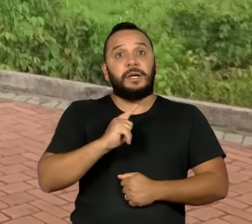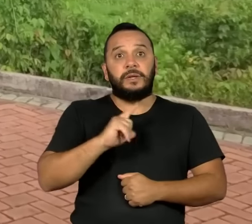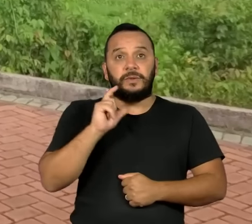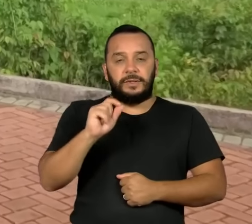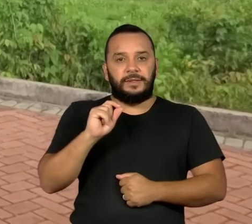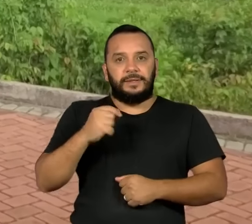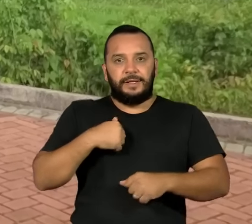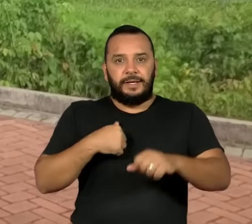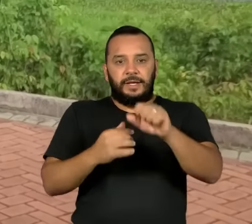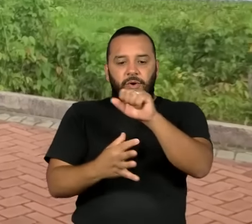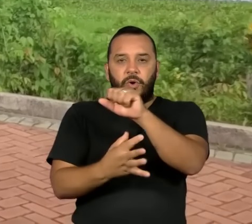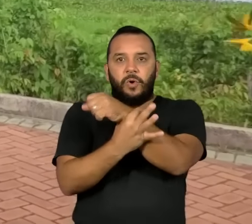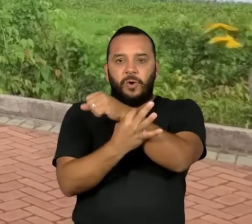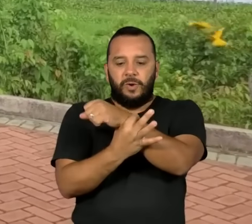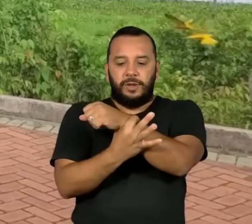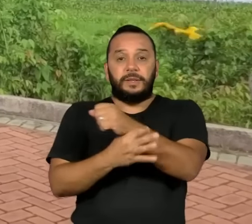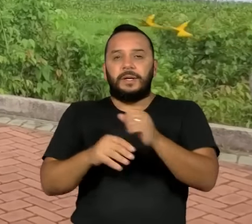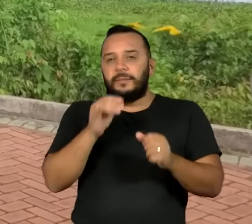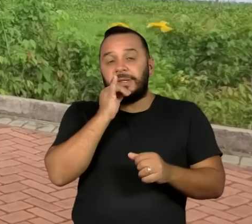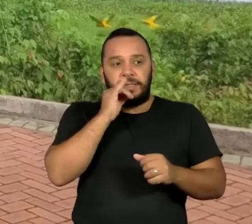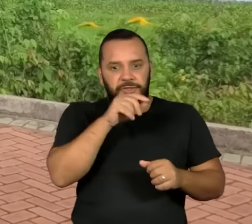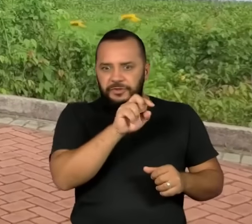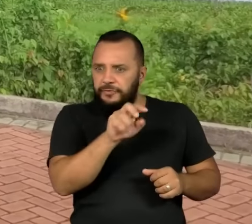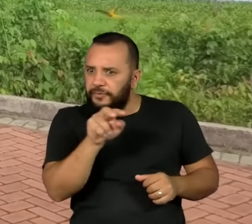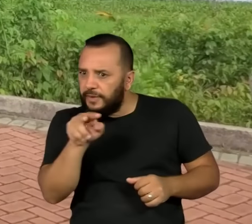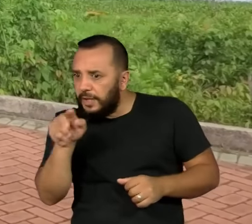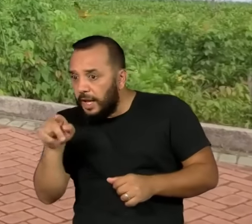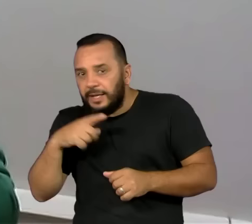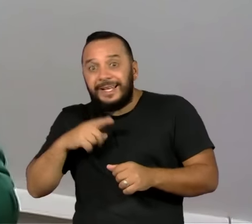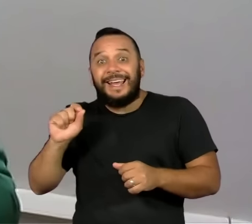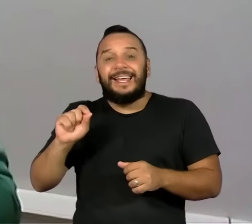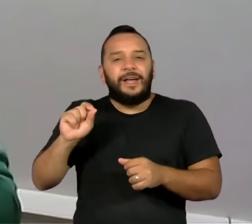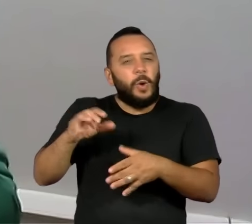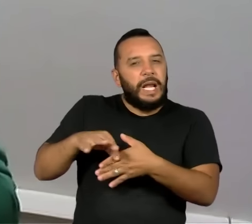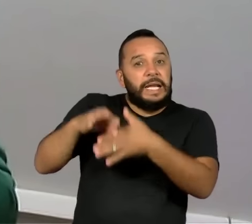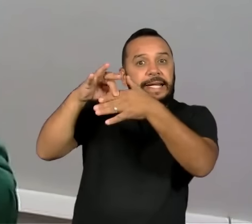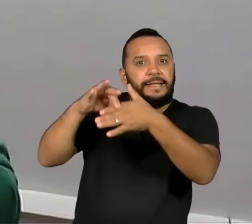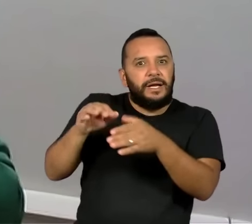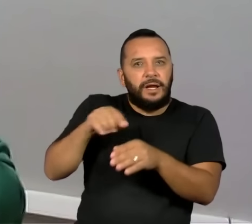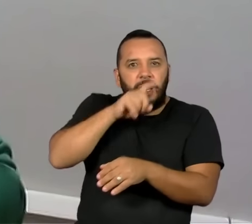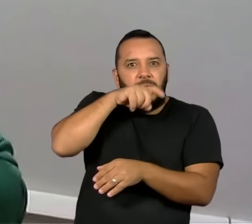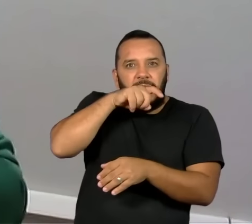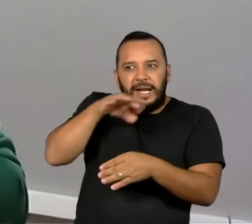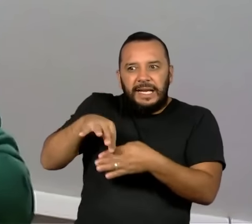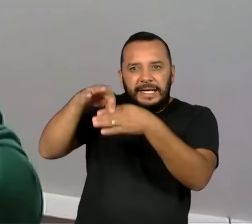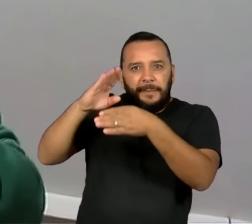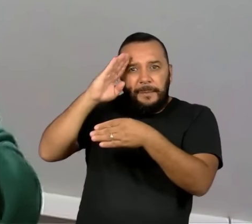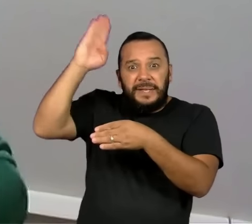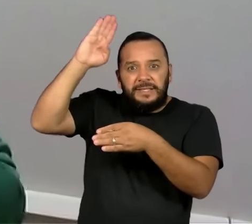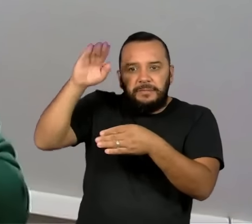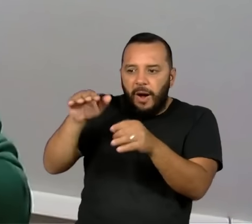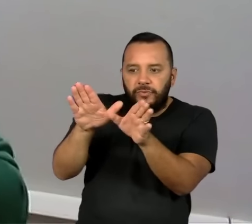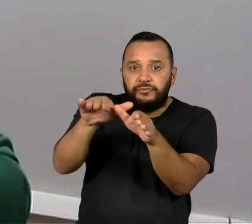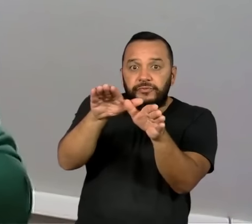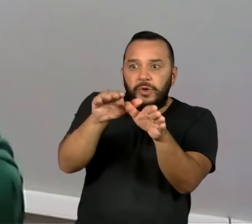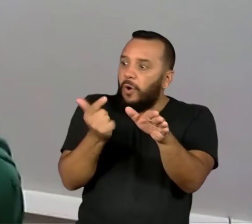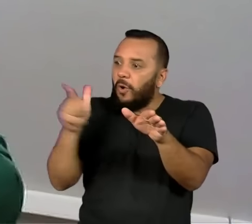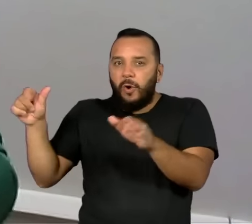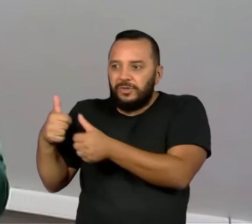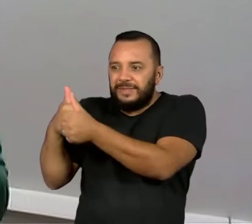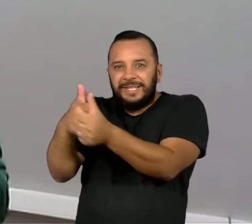a gente escolhe o líder do grupo ali mais apto, que sobrevoa e que leva os outros indivíduos a